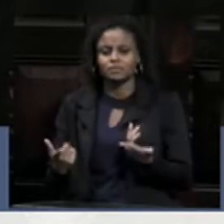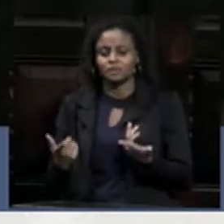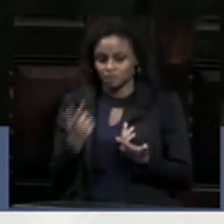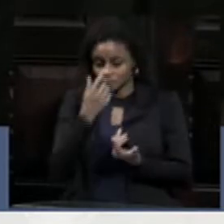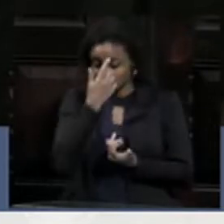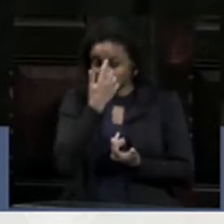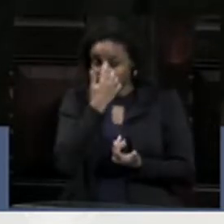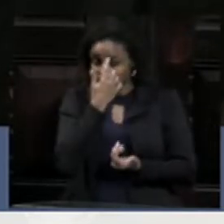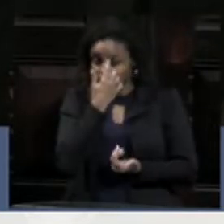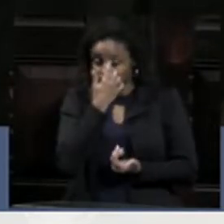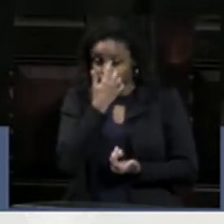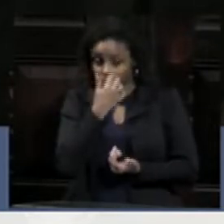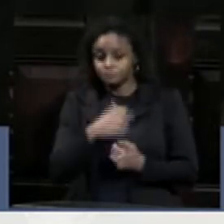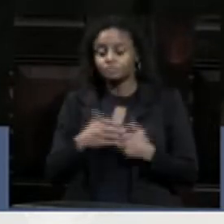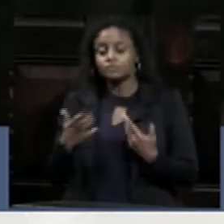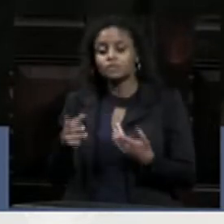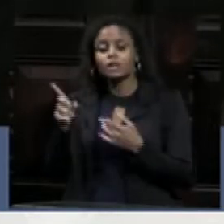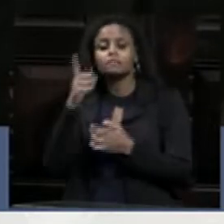Zeidan